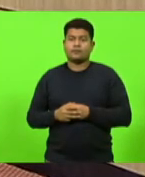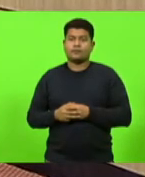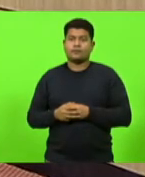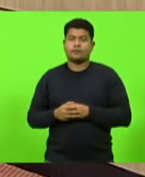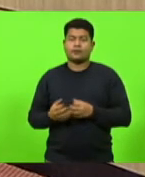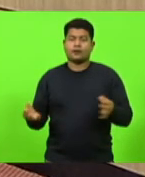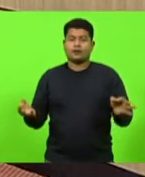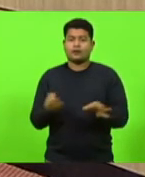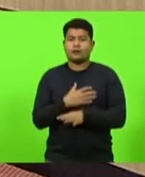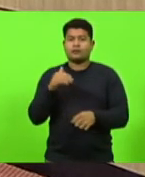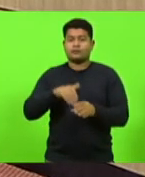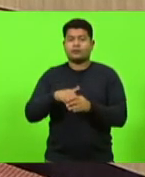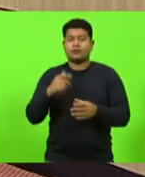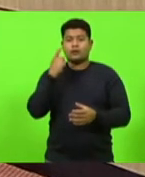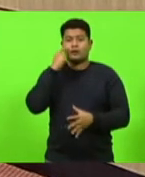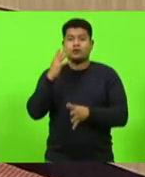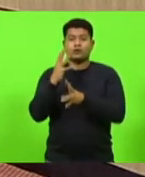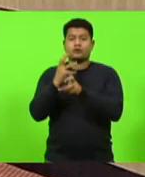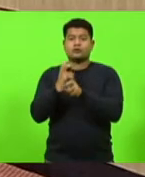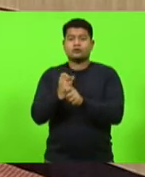Encerrada a votação, colho o resultado.